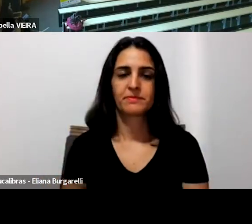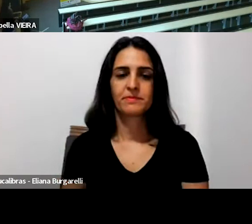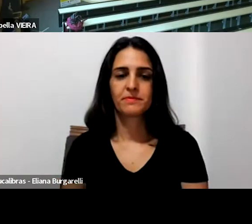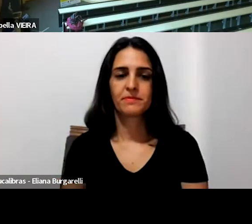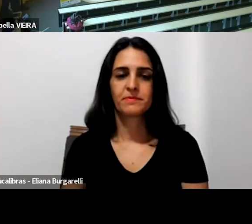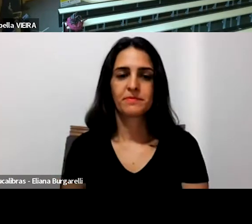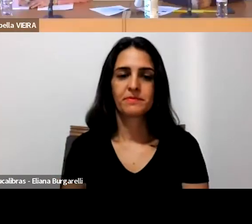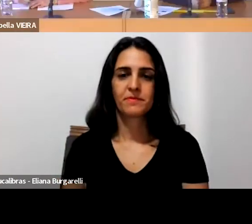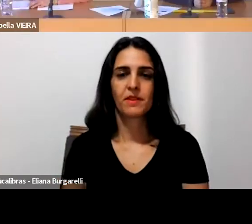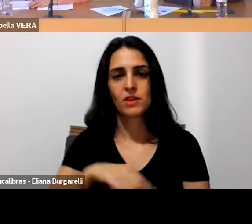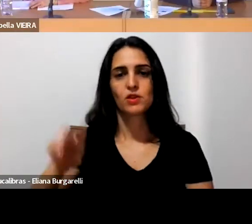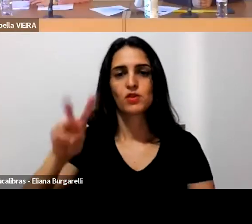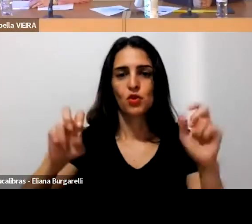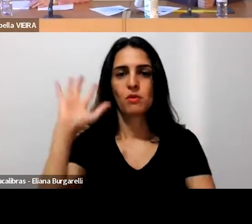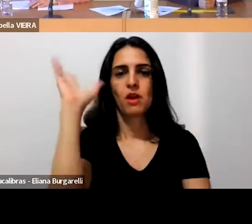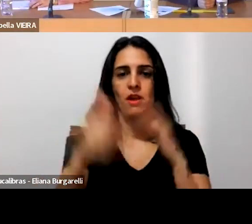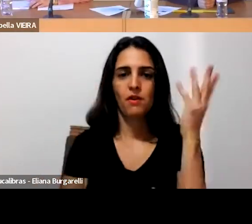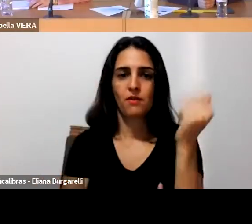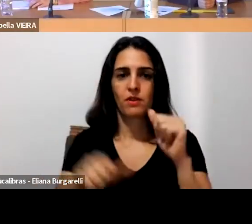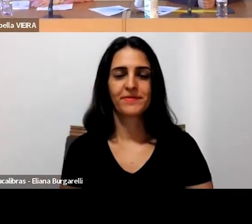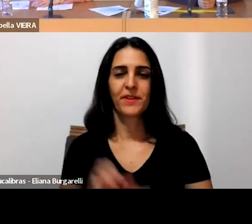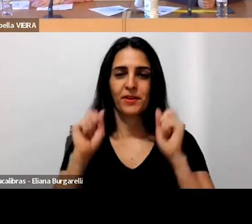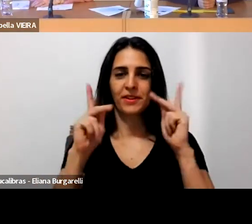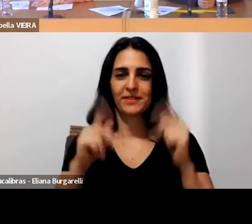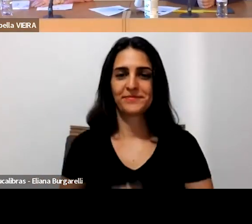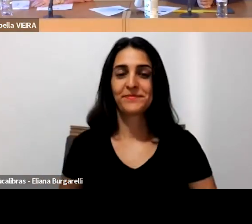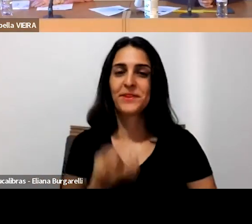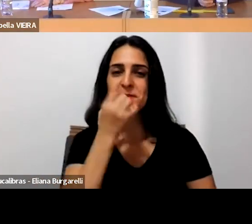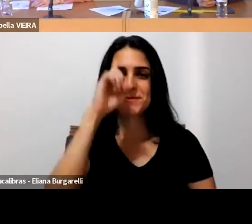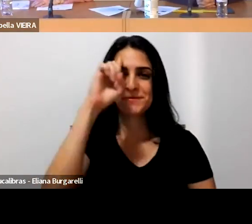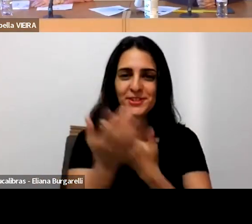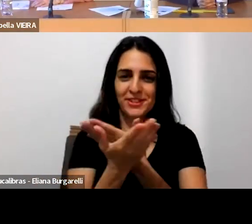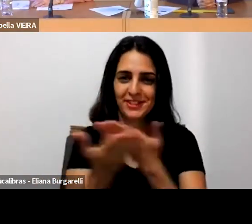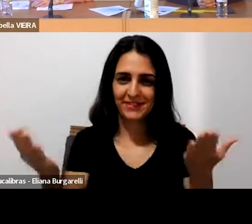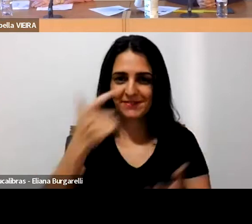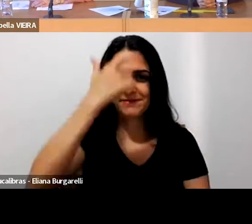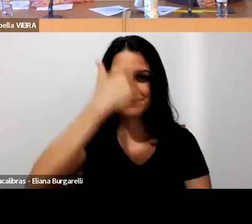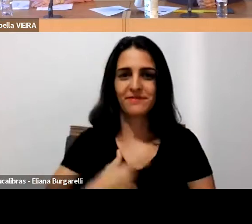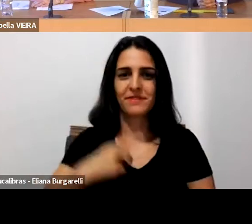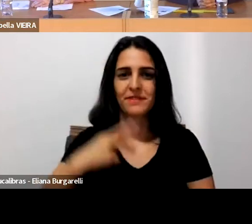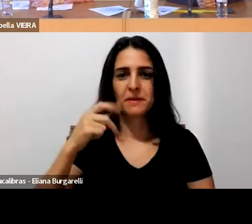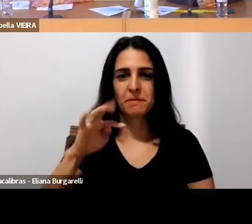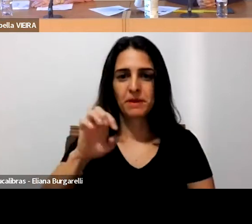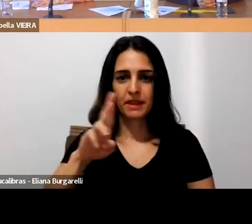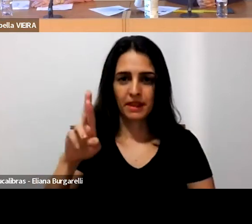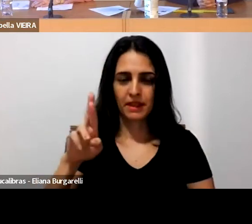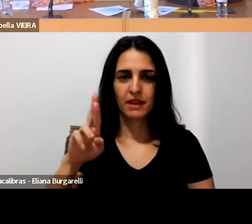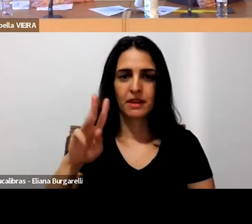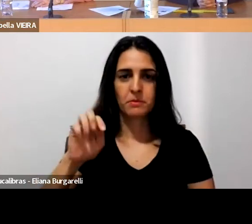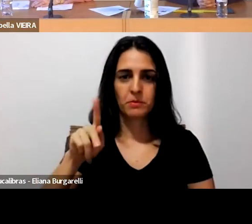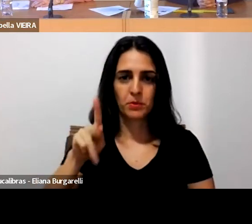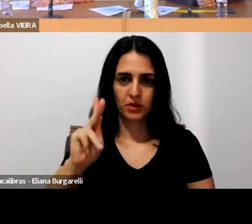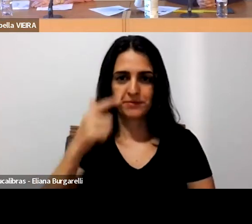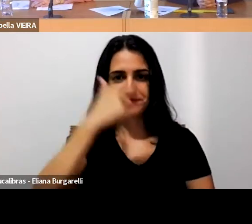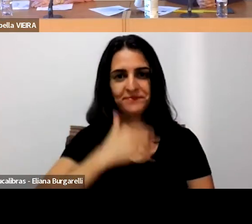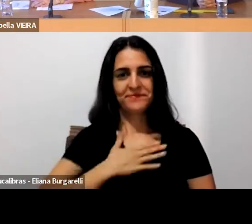Planète Amazon. Bom dia a todos. Bom dia a todos, eu sou Gerd Peter Bruch e é um